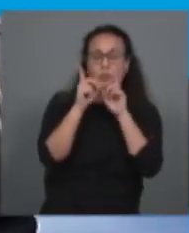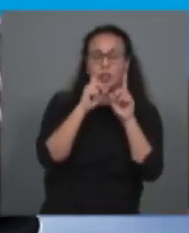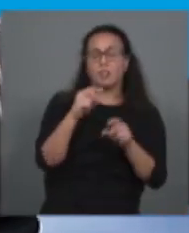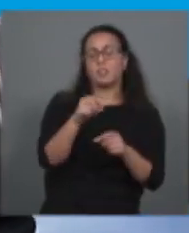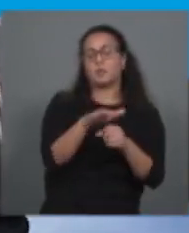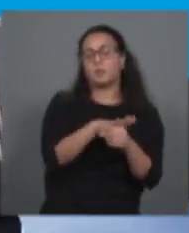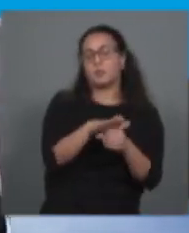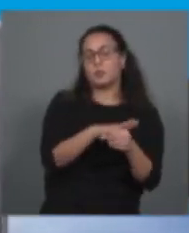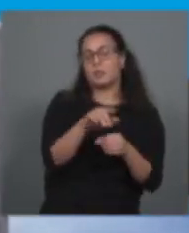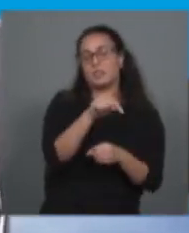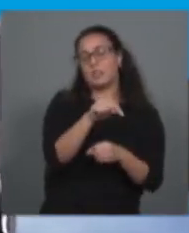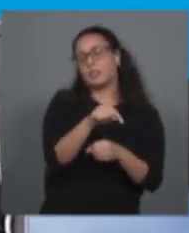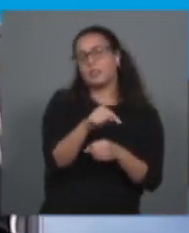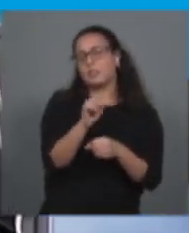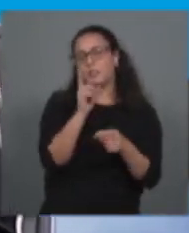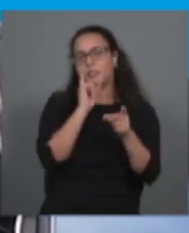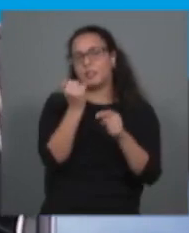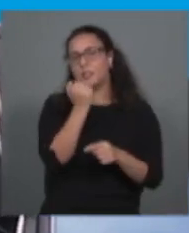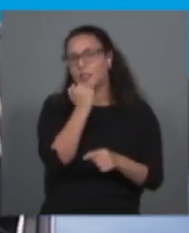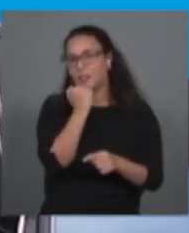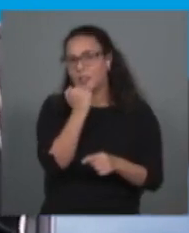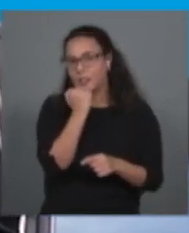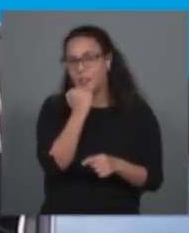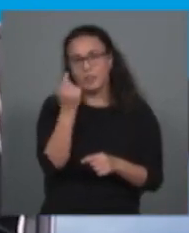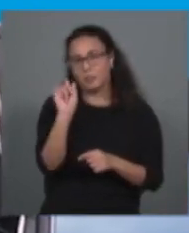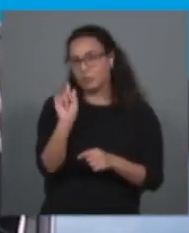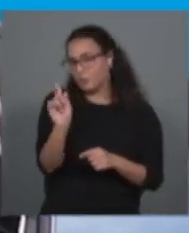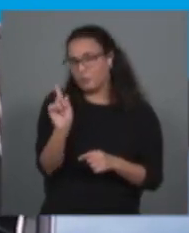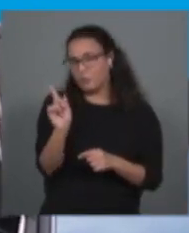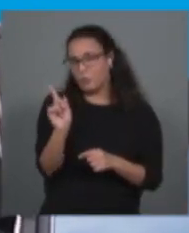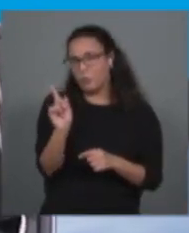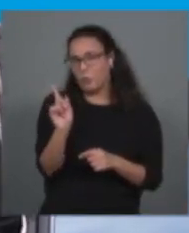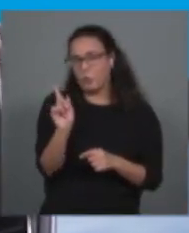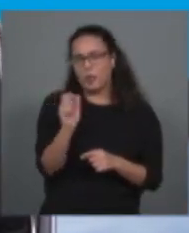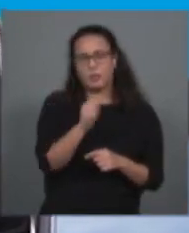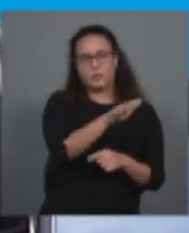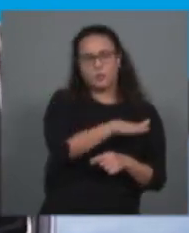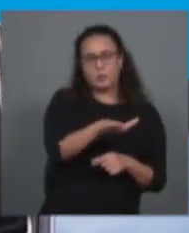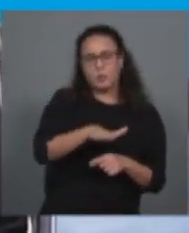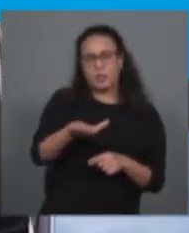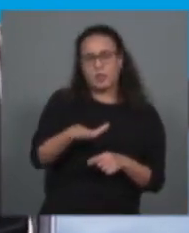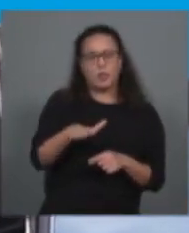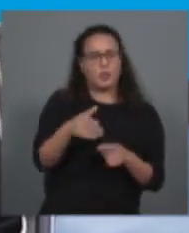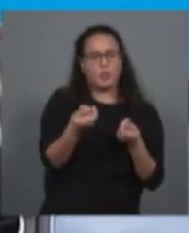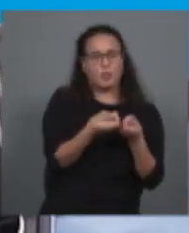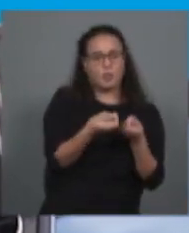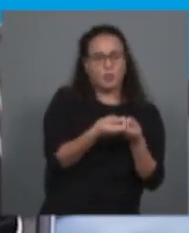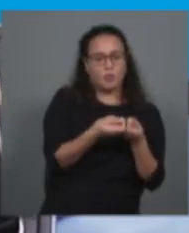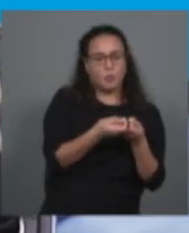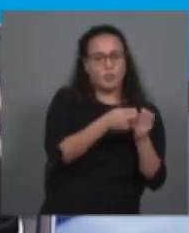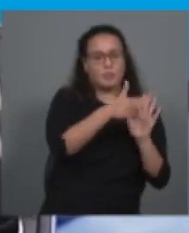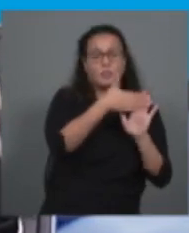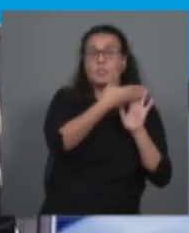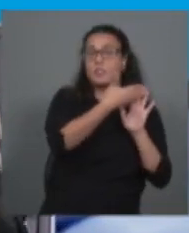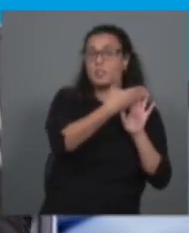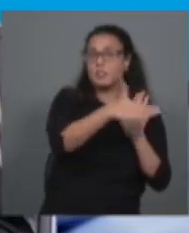é risível, claro, não é para rir. Os lugares para mulheres são normalmente lugares localizados perto das saídas ou perto